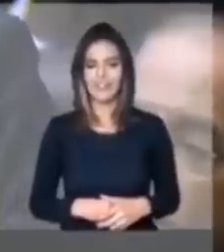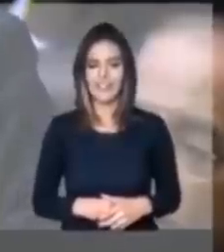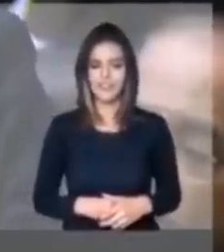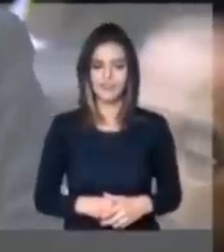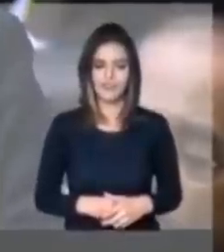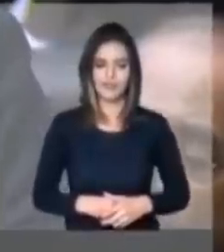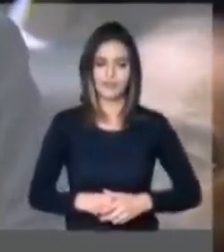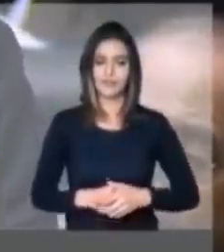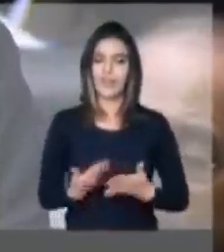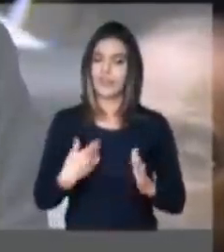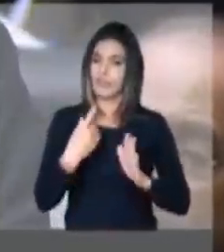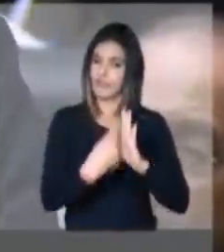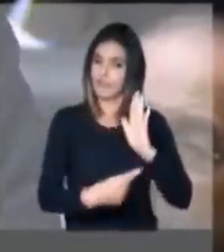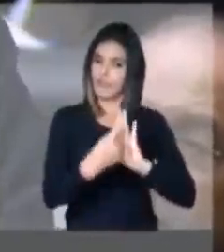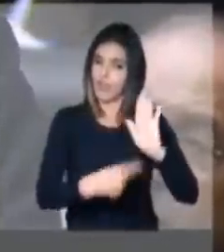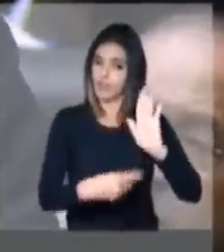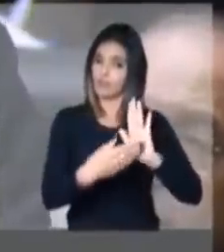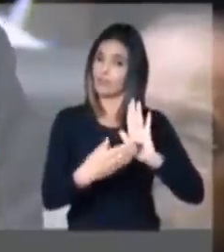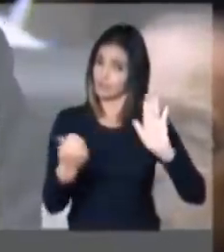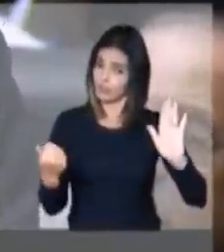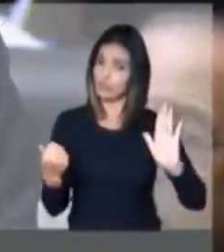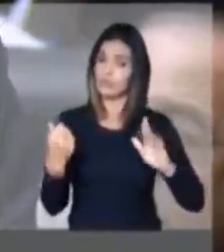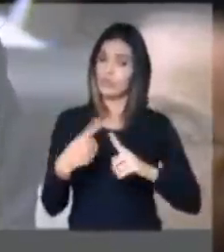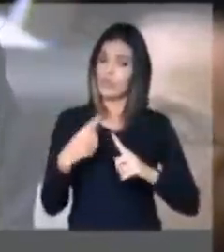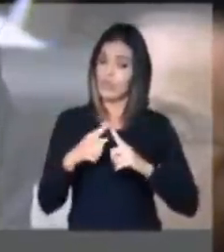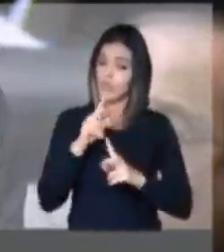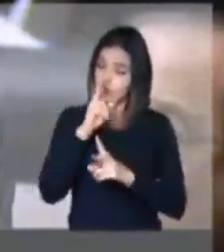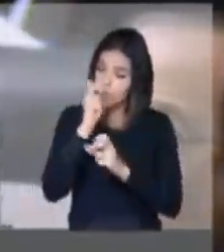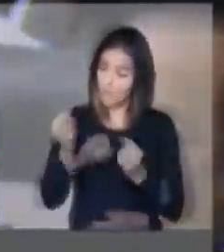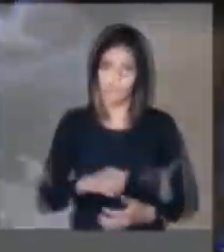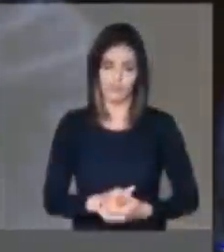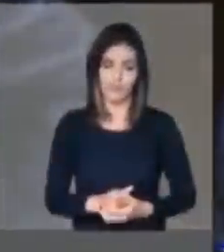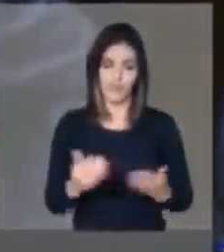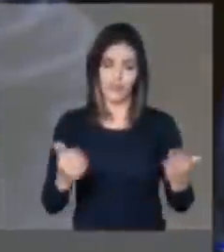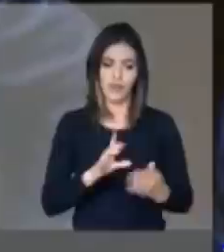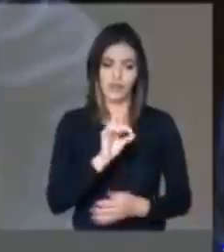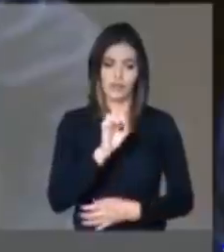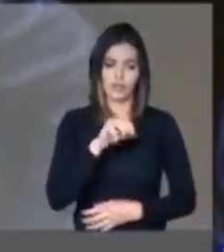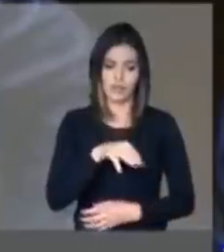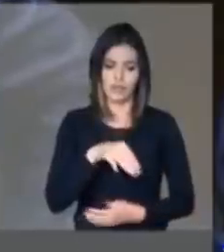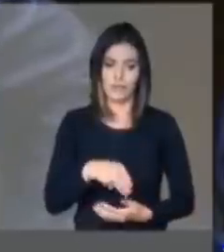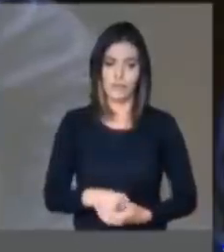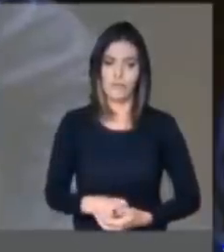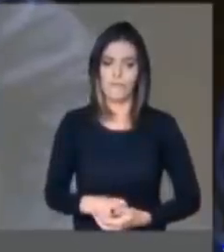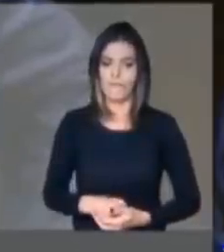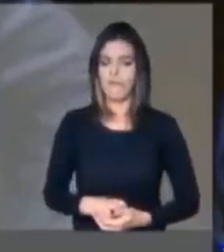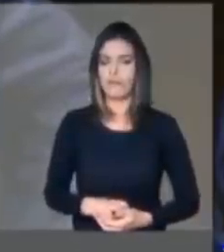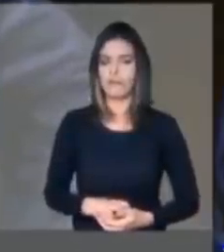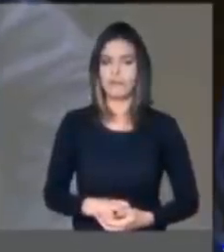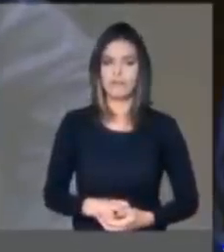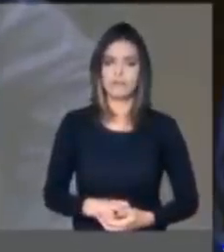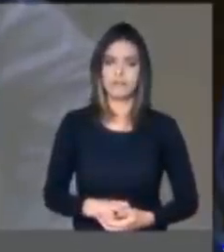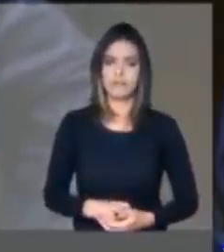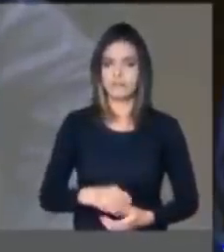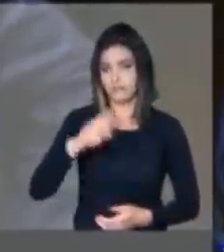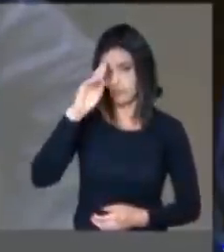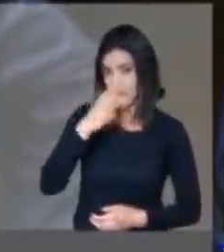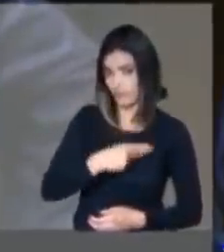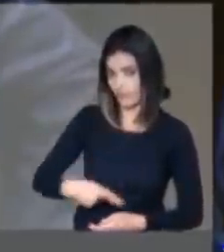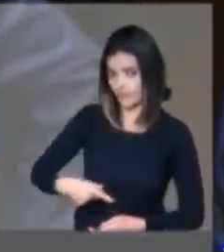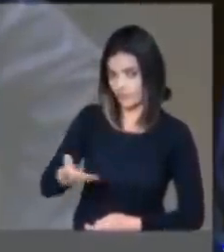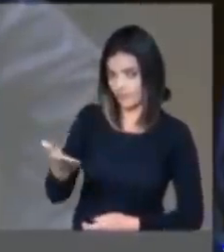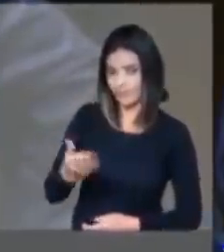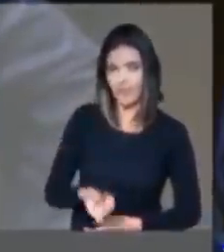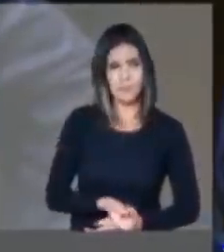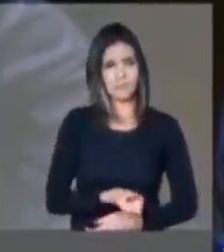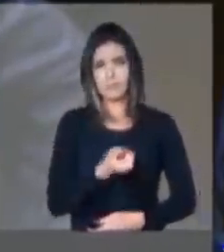e garantir o fortalecimento da proteção dos idosos do nosso país. Cratas, deputado Kim. Senhor presidente, é realmente o